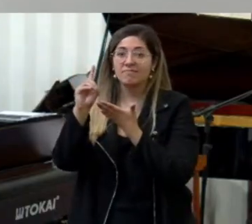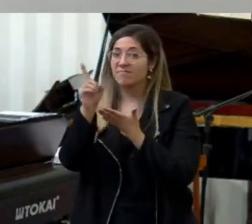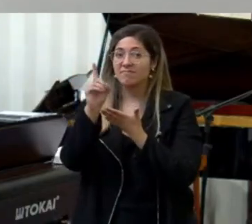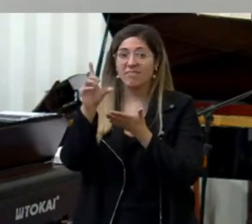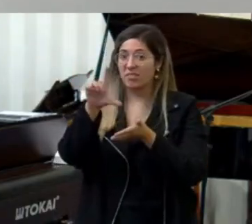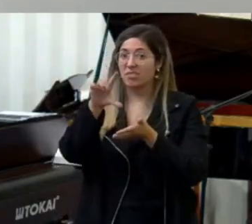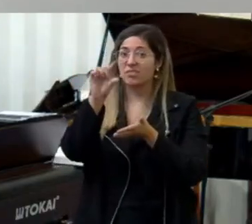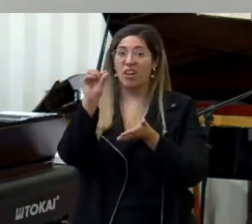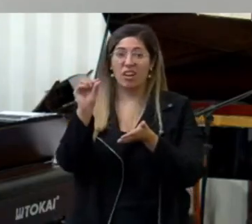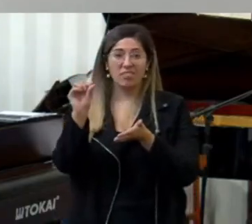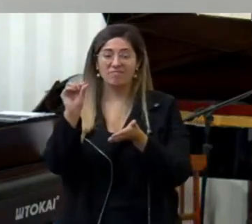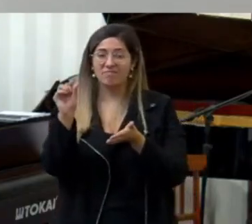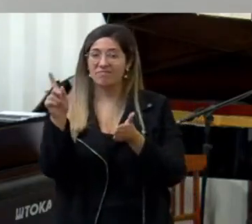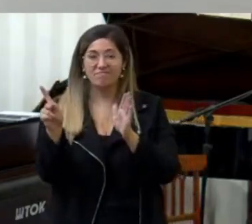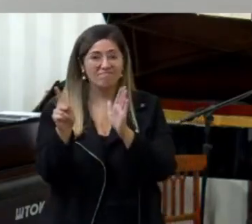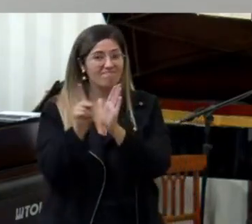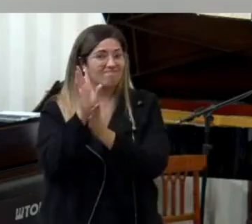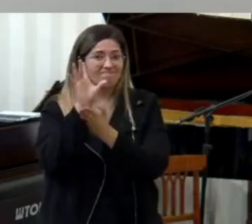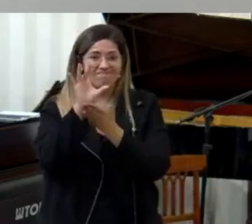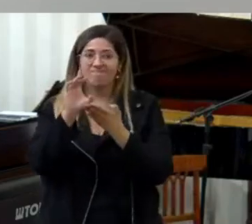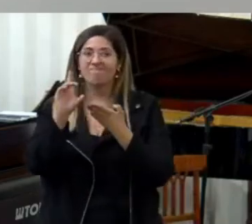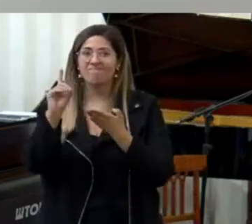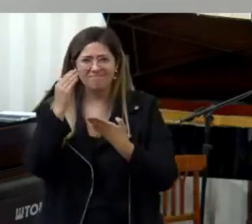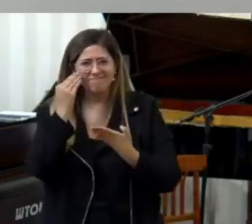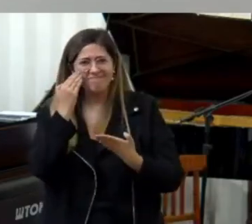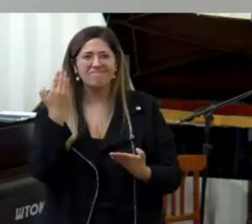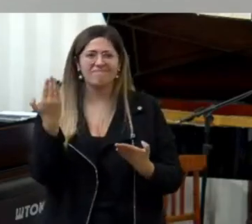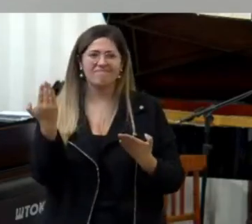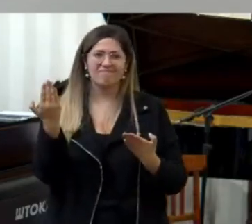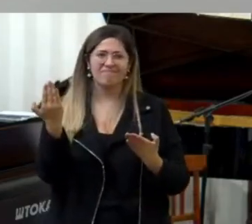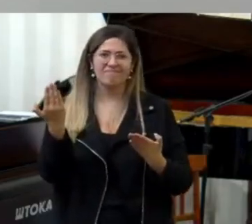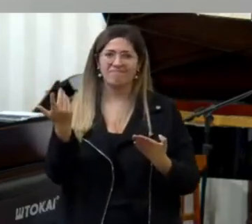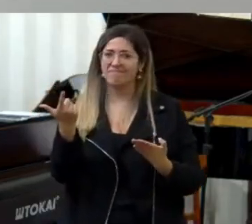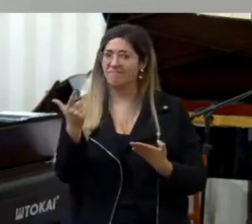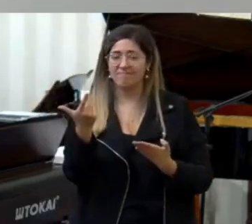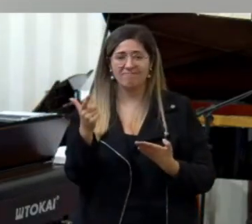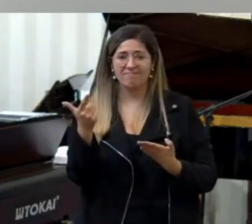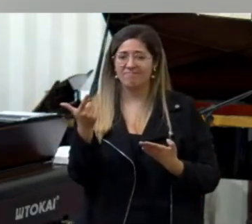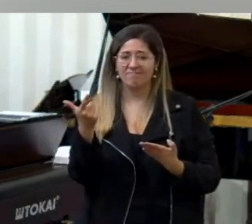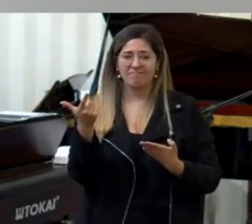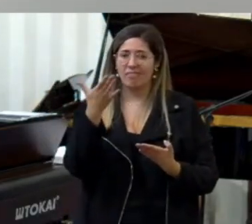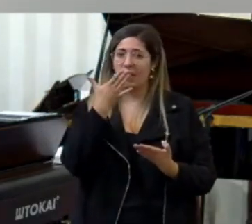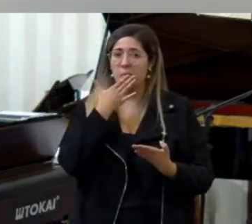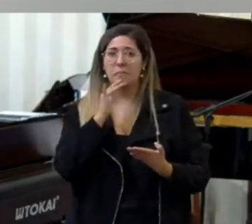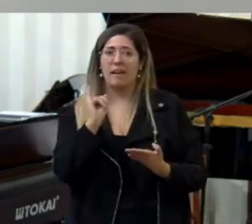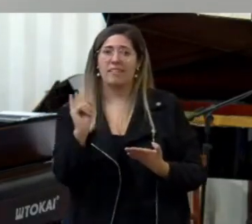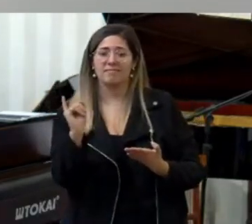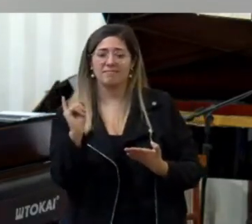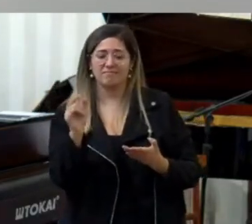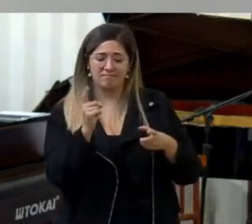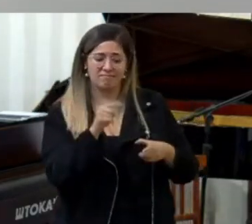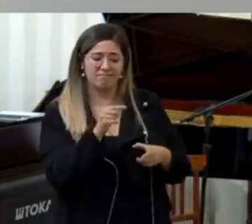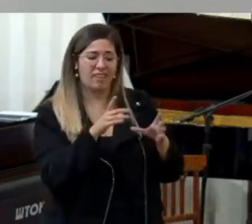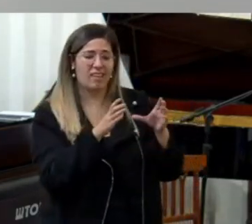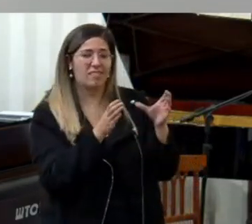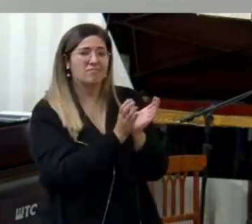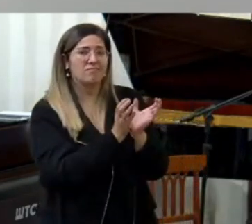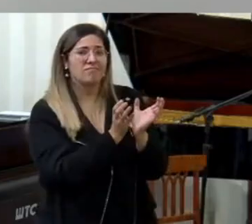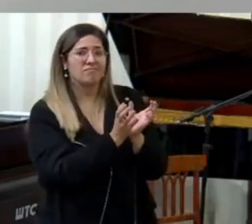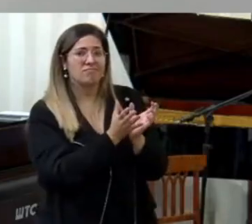é Pai deles. Eles não podem chamar alguém de Pai quando este não é Pai deles.